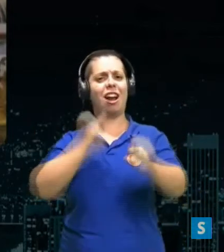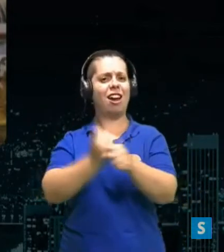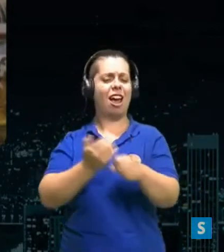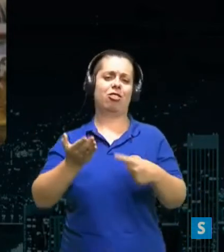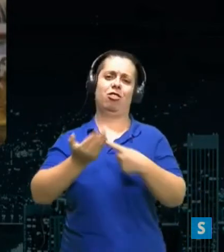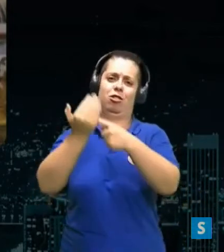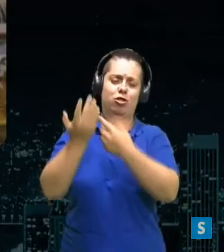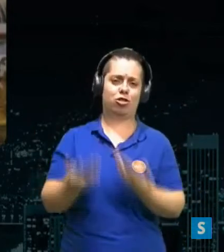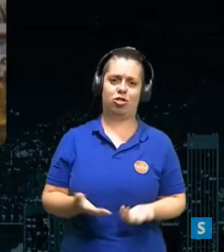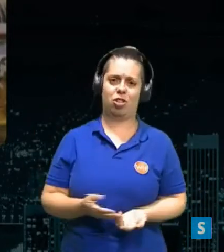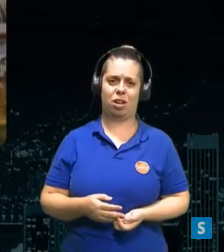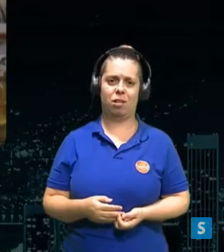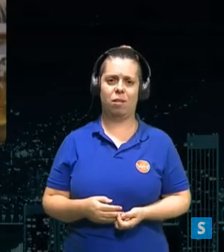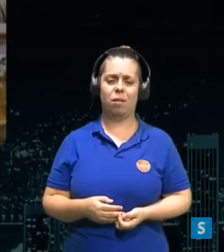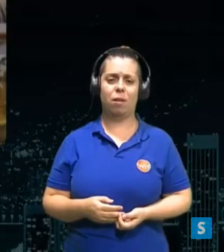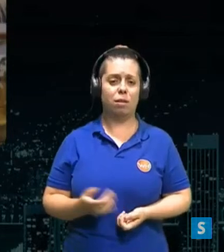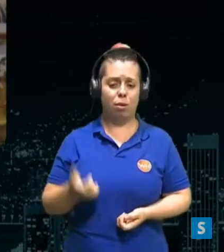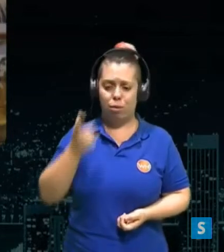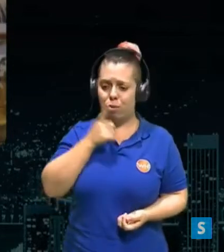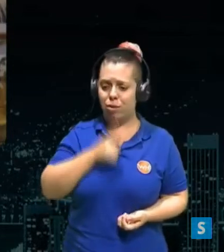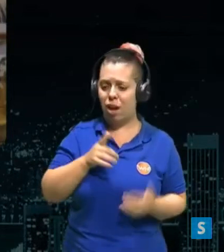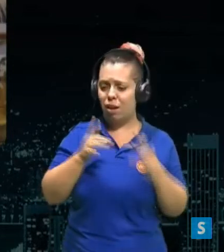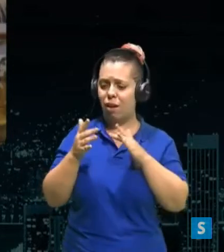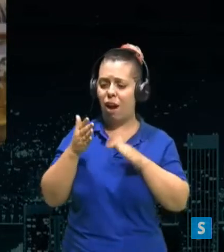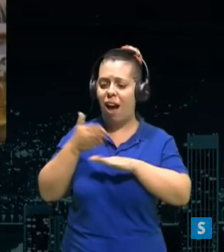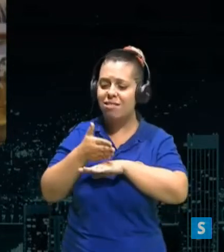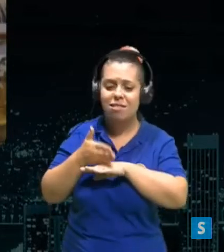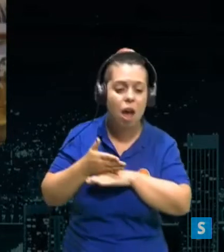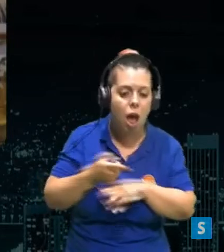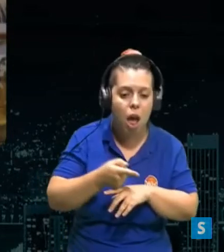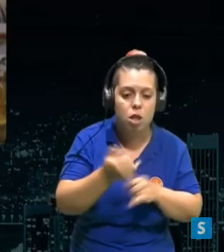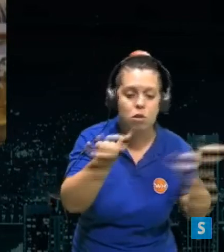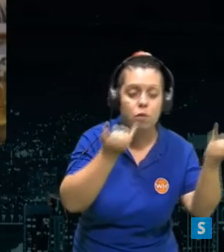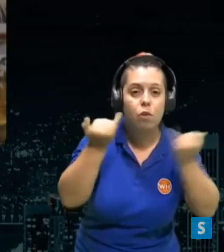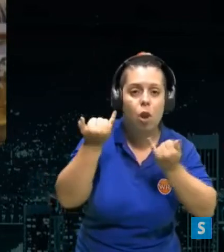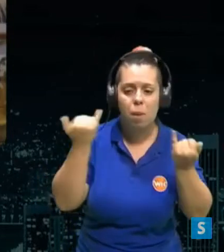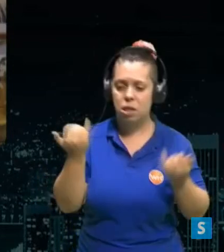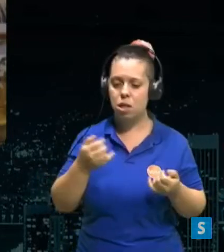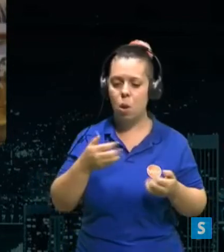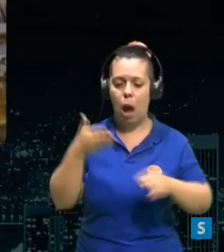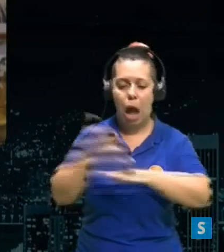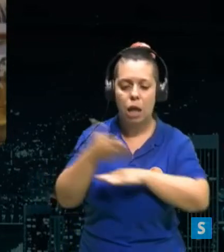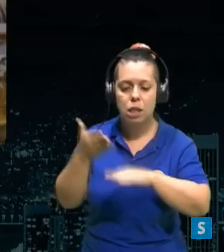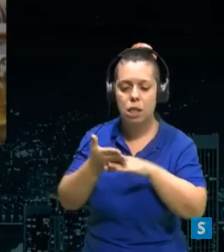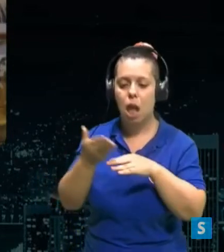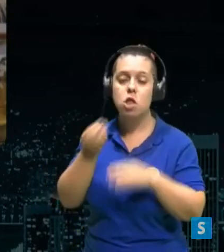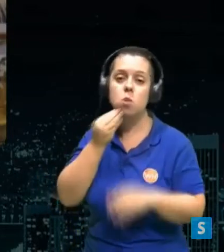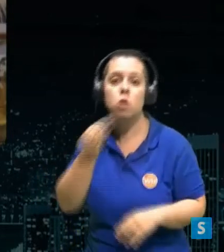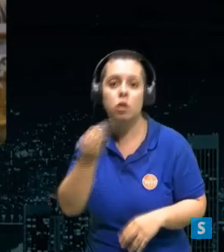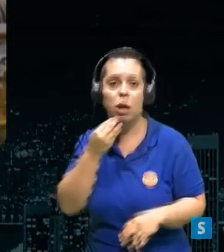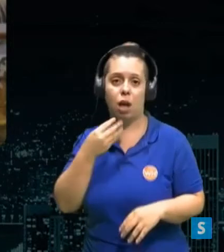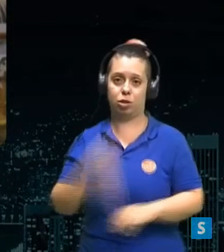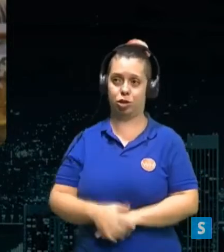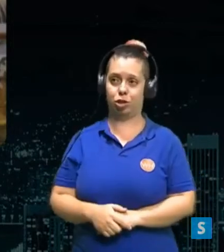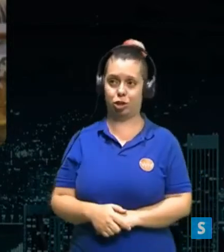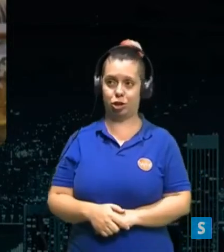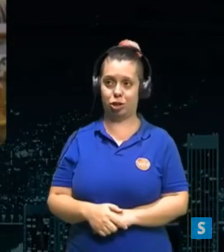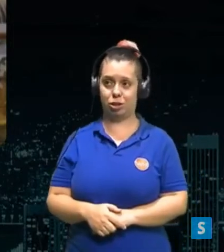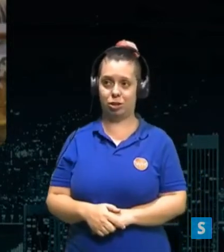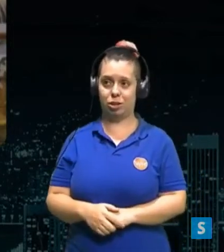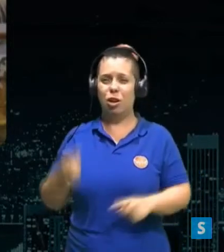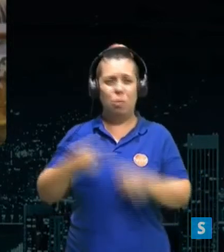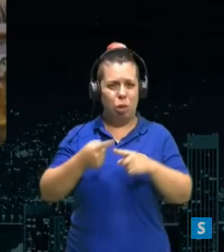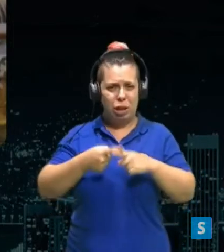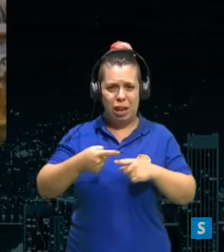como comprar a ideia ou ter acesso a oportunidade nesse sistema que é um sistema